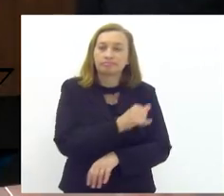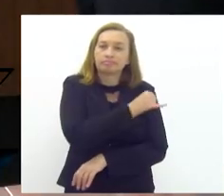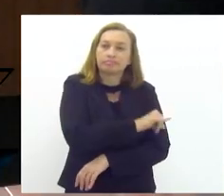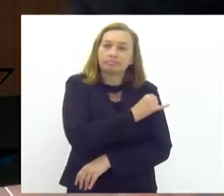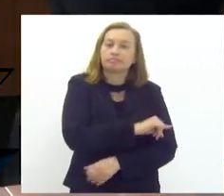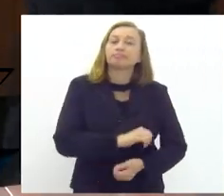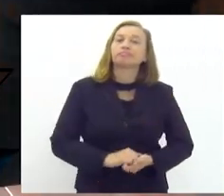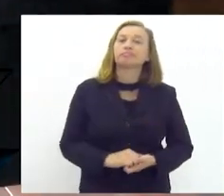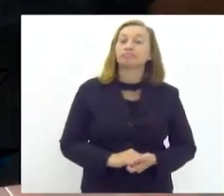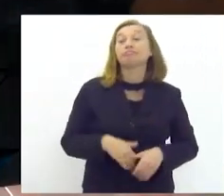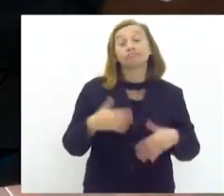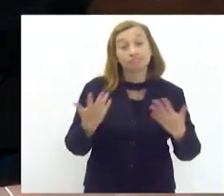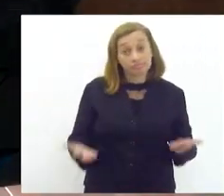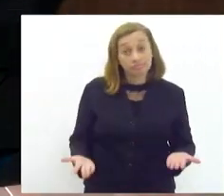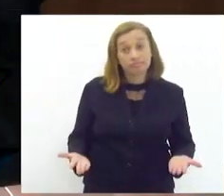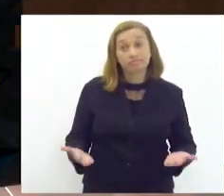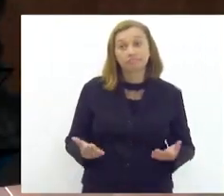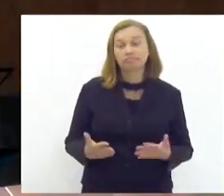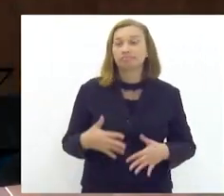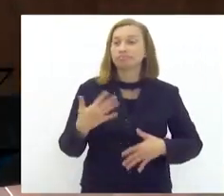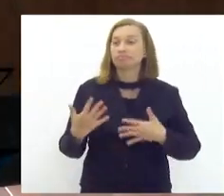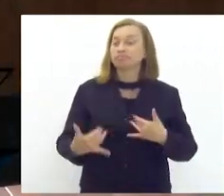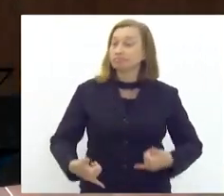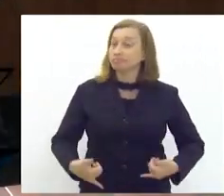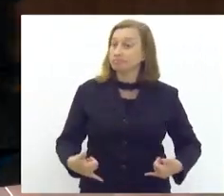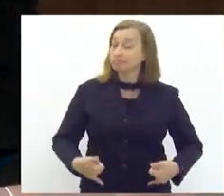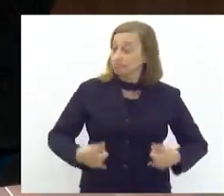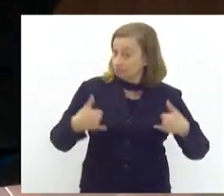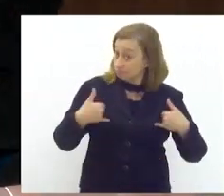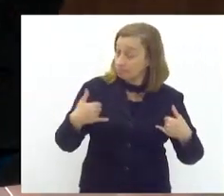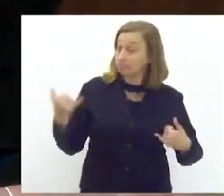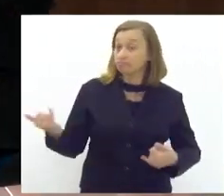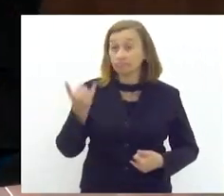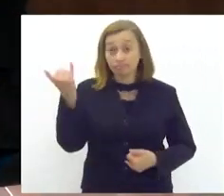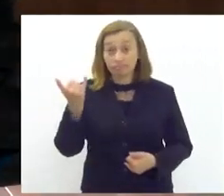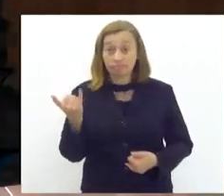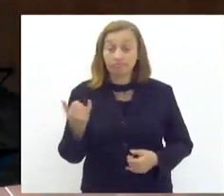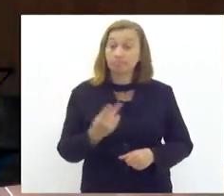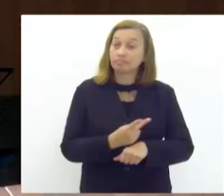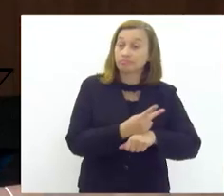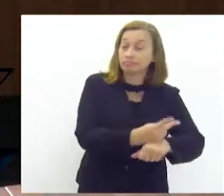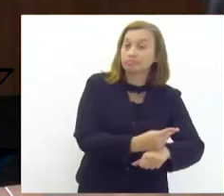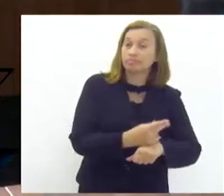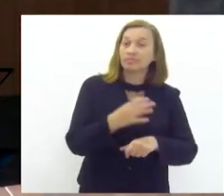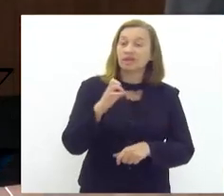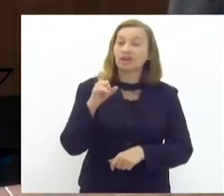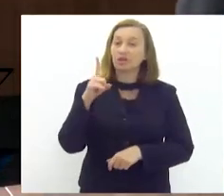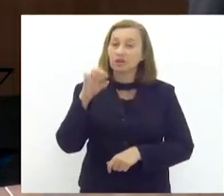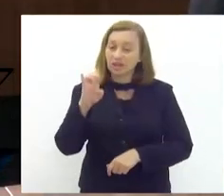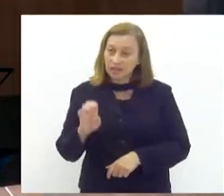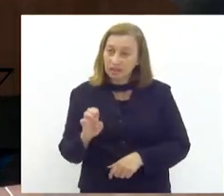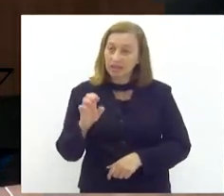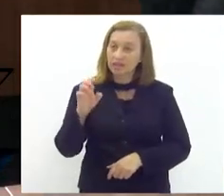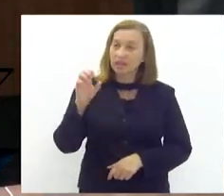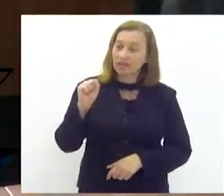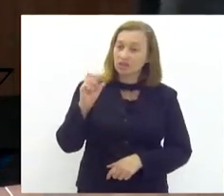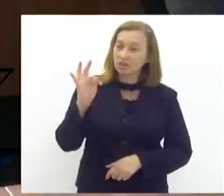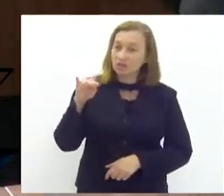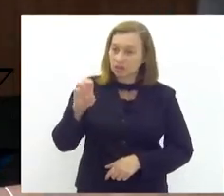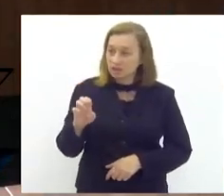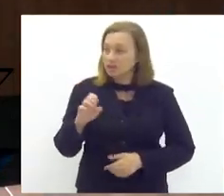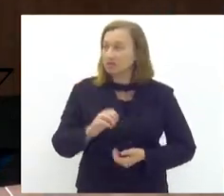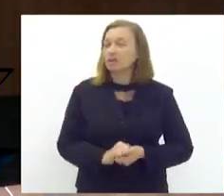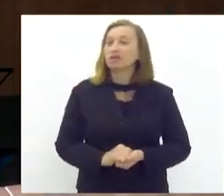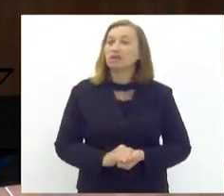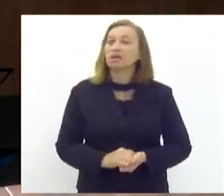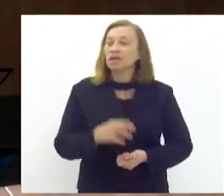do Rio de Janeiro Então essa é uma honraria importante que é o prêmio helonei do Estudante esse ano senhor presidente